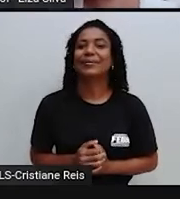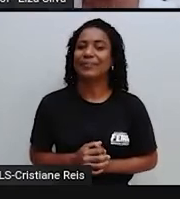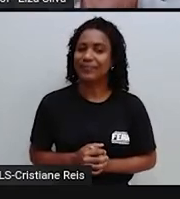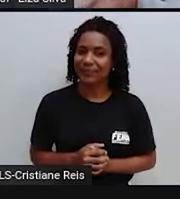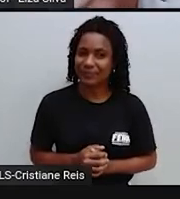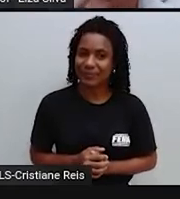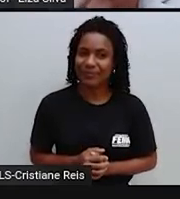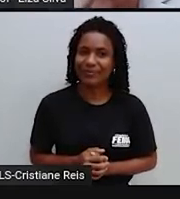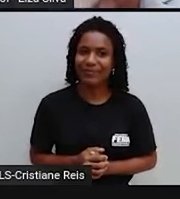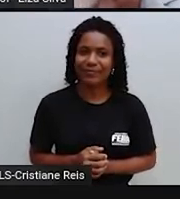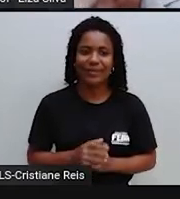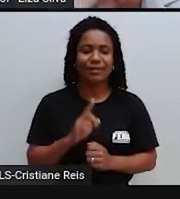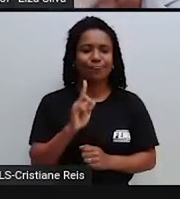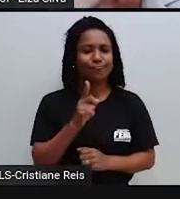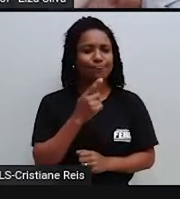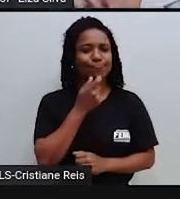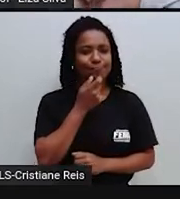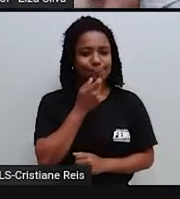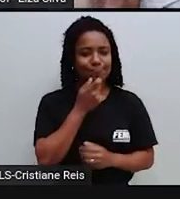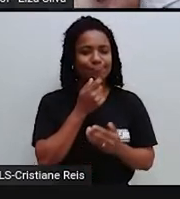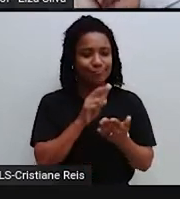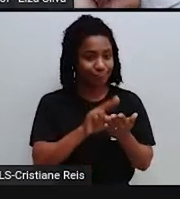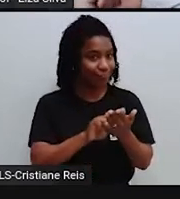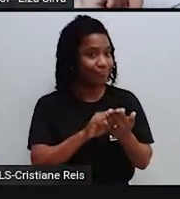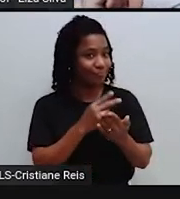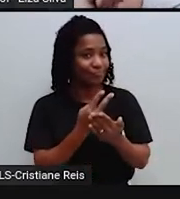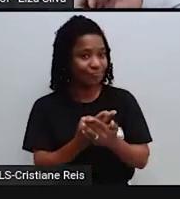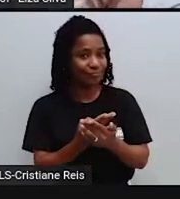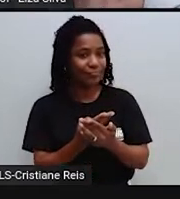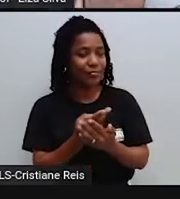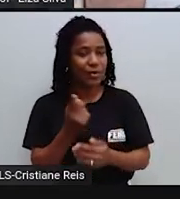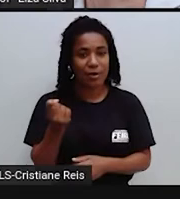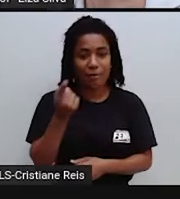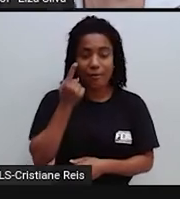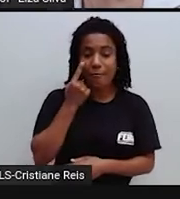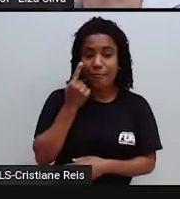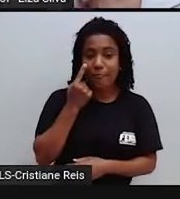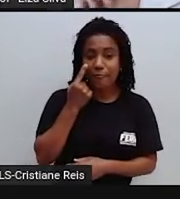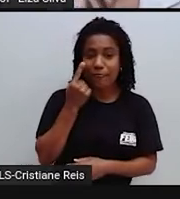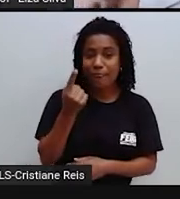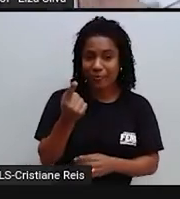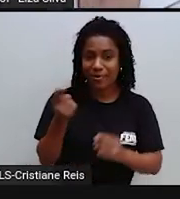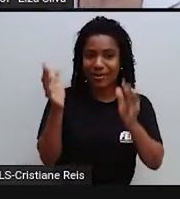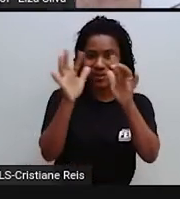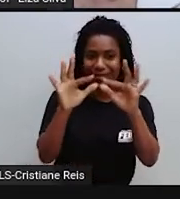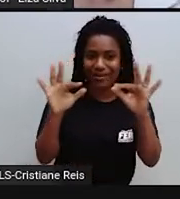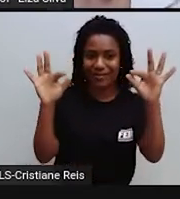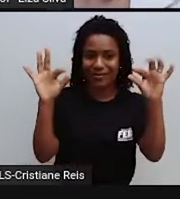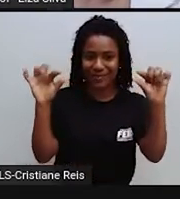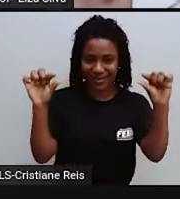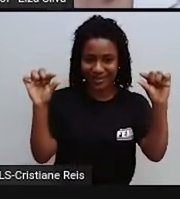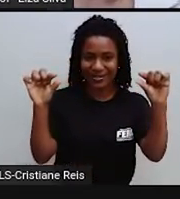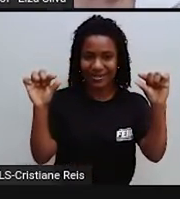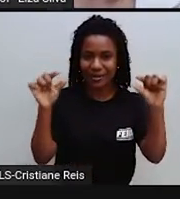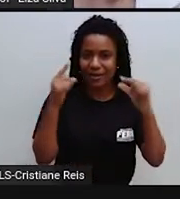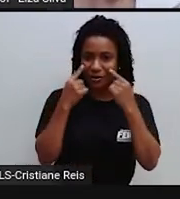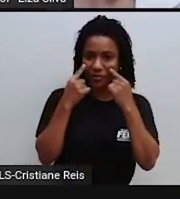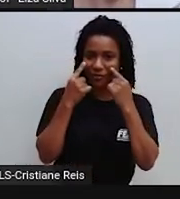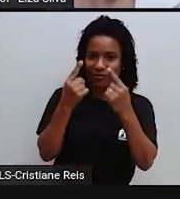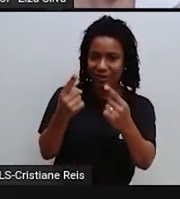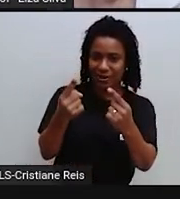I'm thinking about. Observem bem esta frase que está incompleta, espelhada no